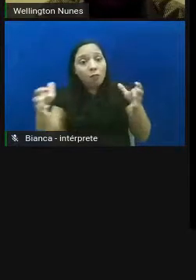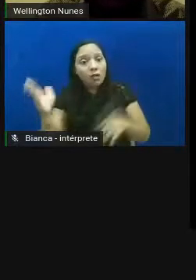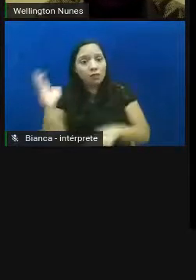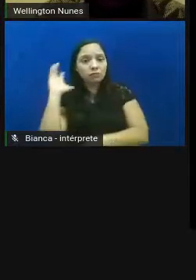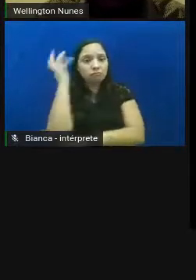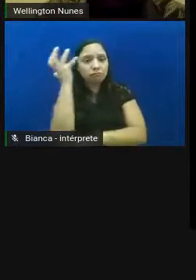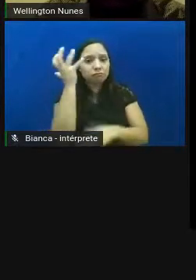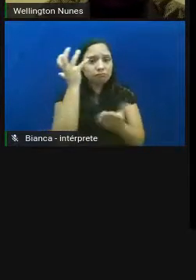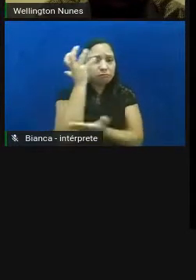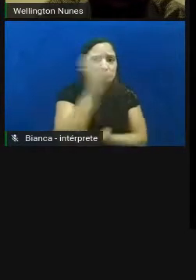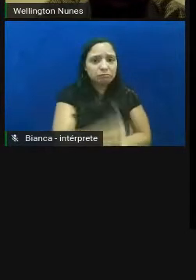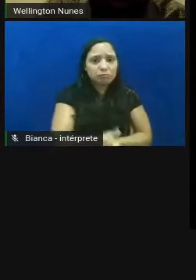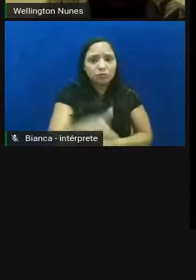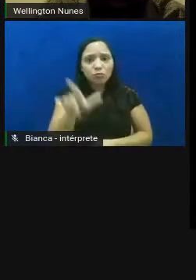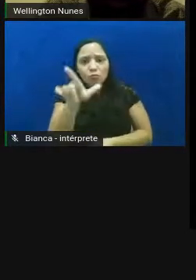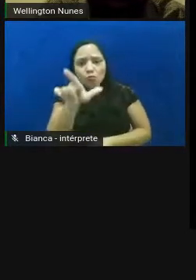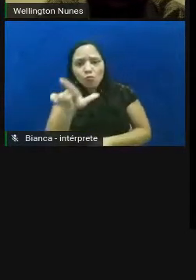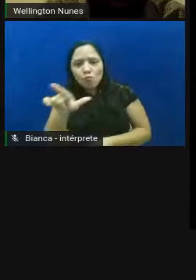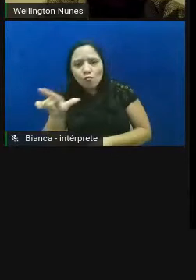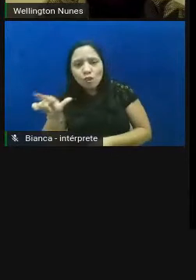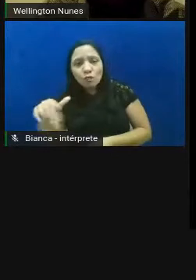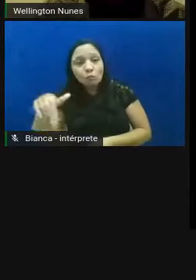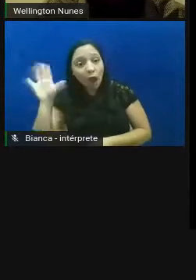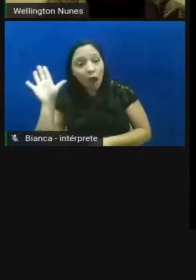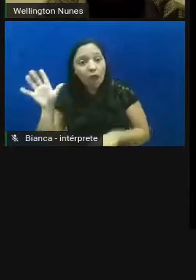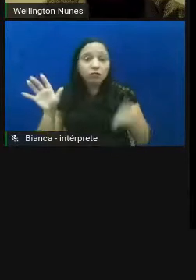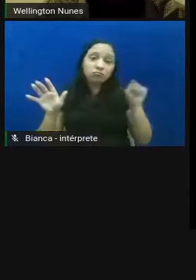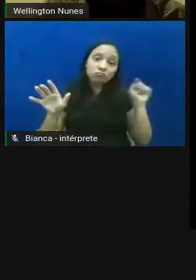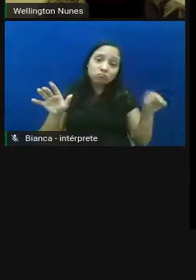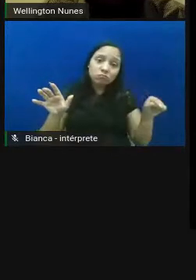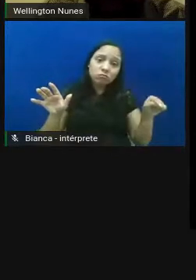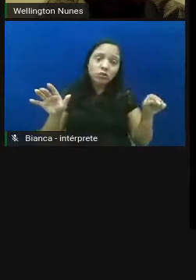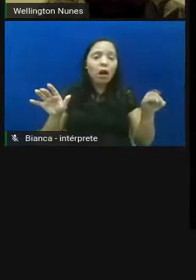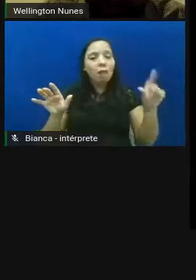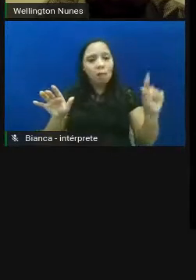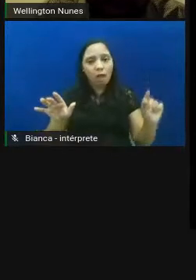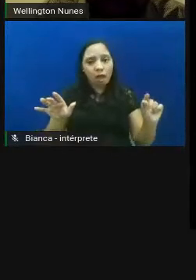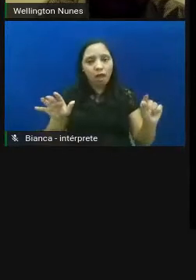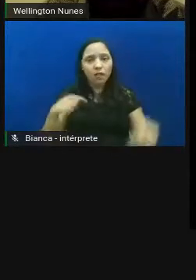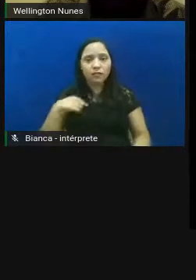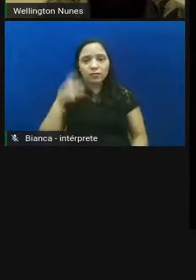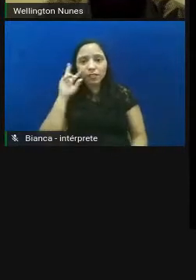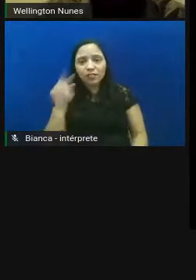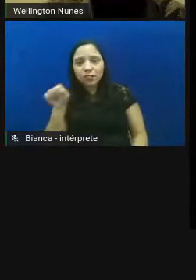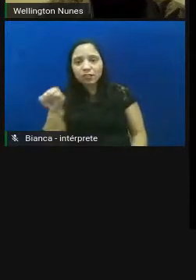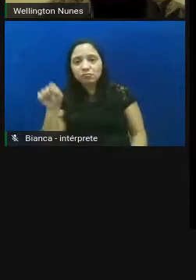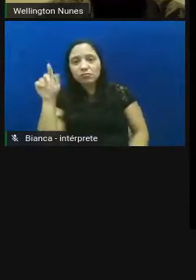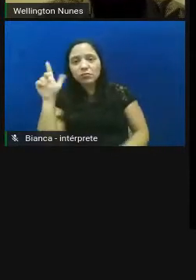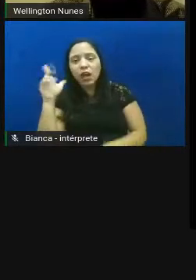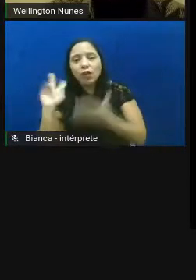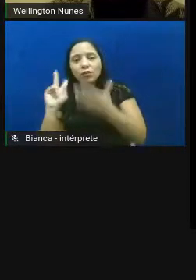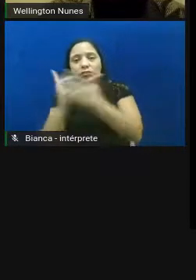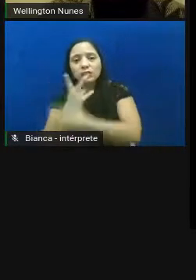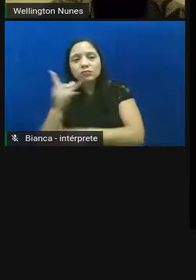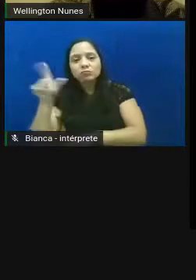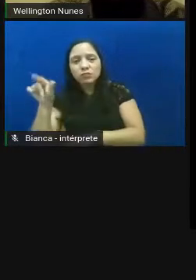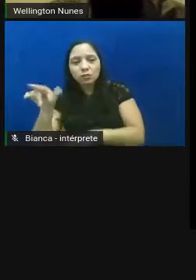nessa região aqui da imagem, a quantidade de polígonos de desmatamento que foram